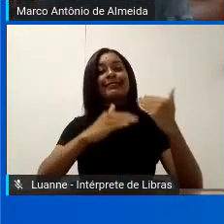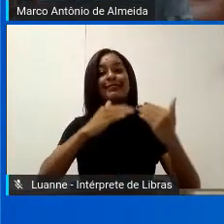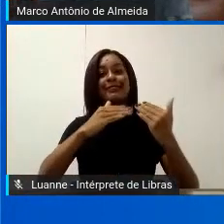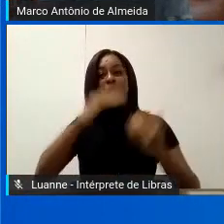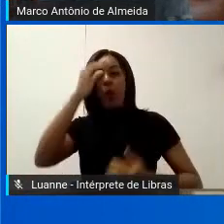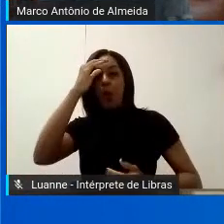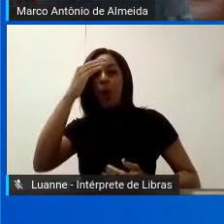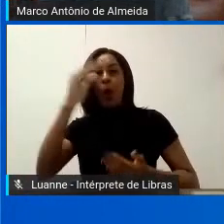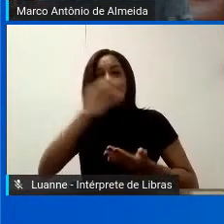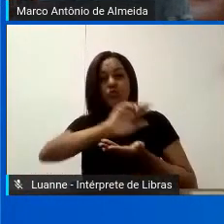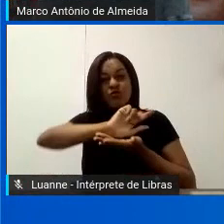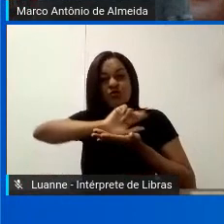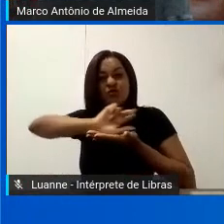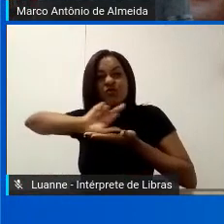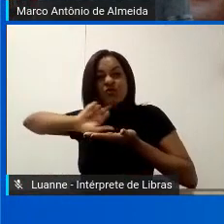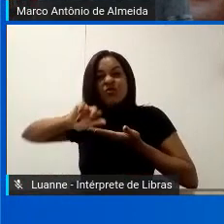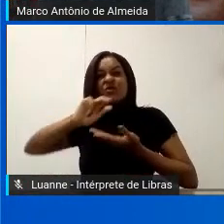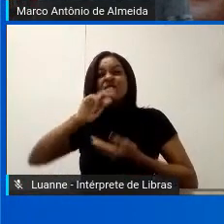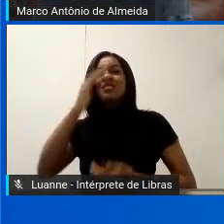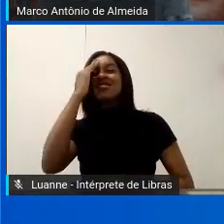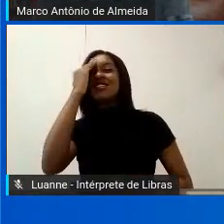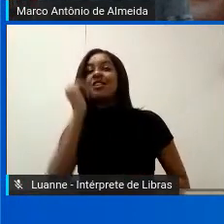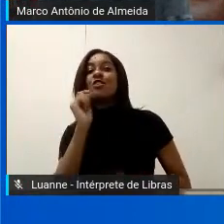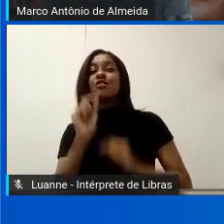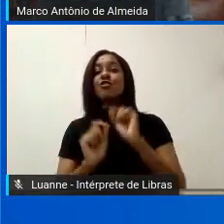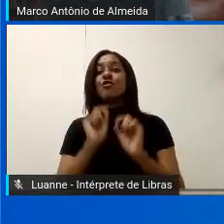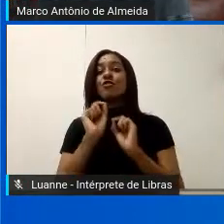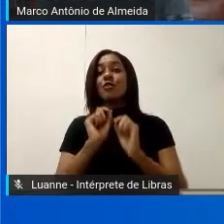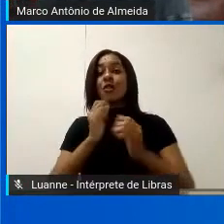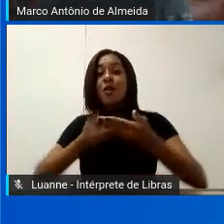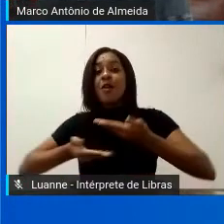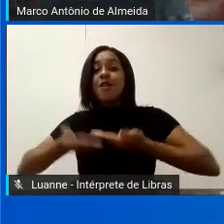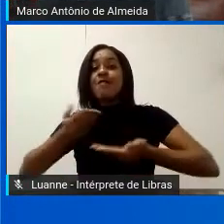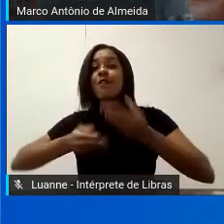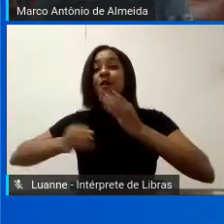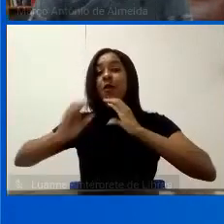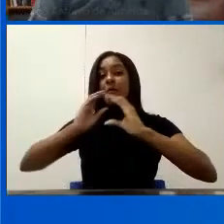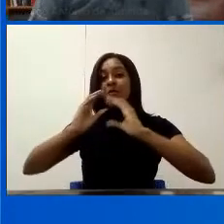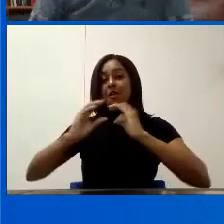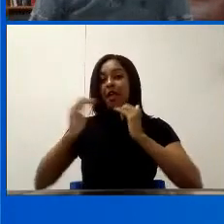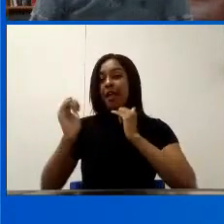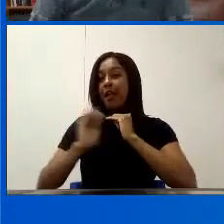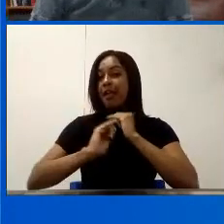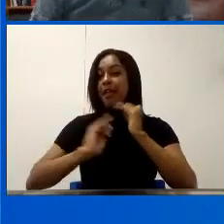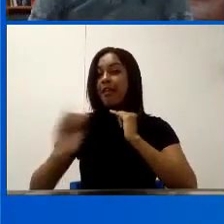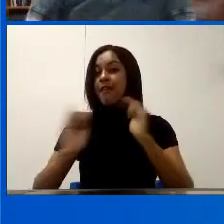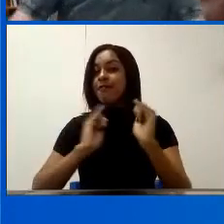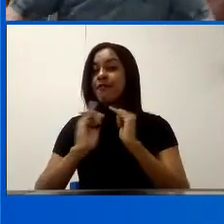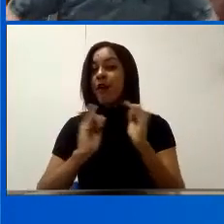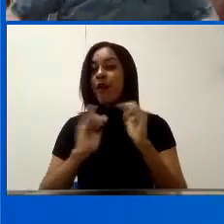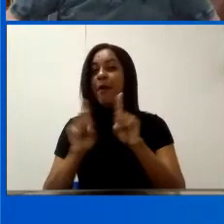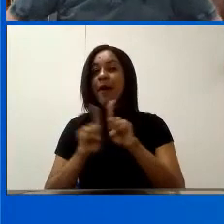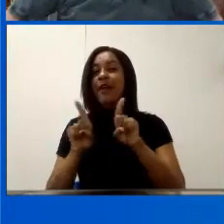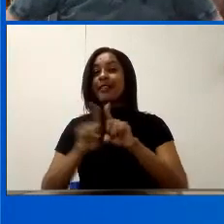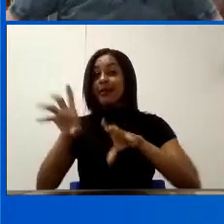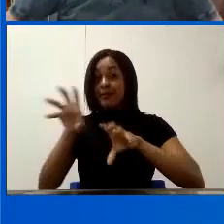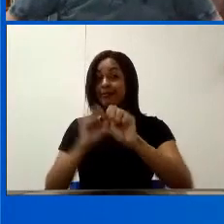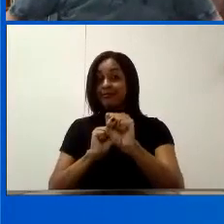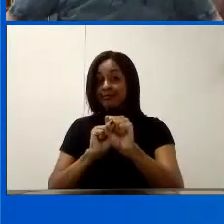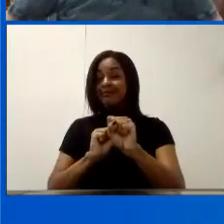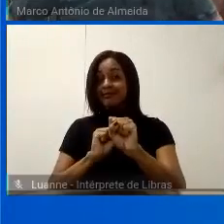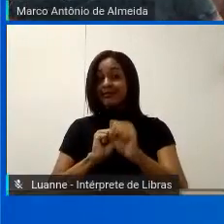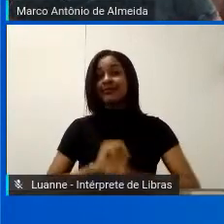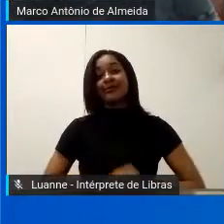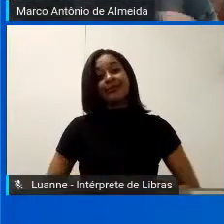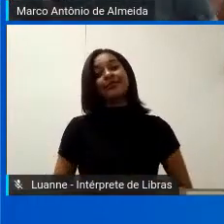que envolve comunicar que envolve informar e que envolve também Então o que eu